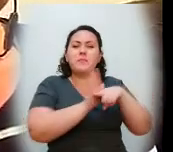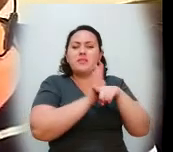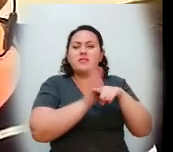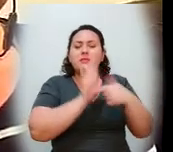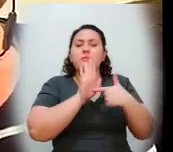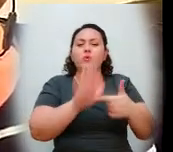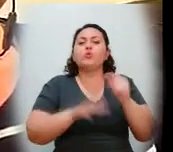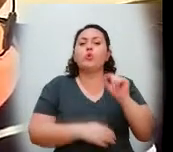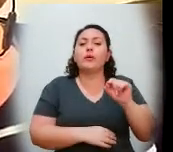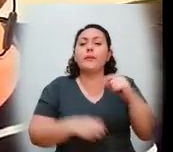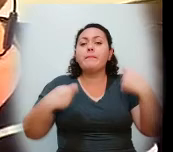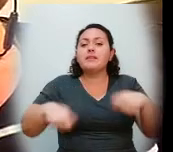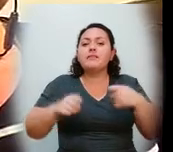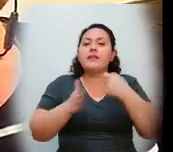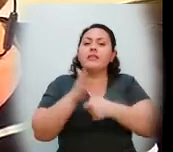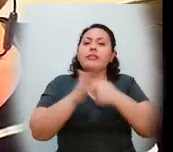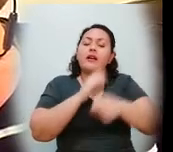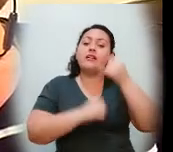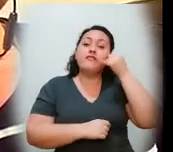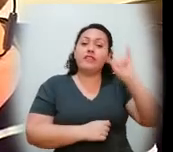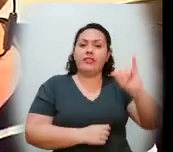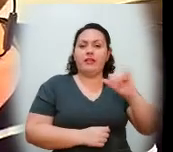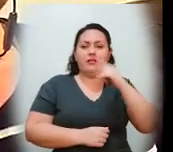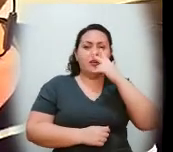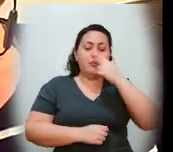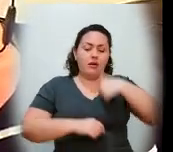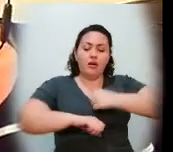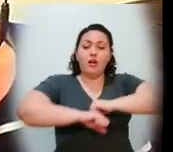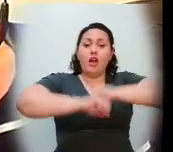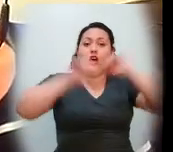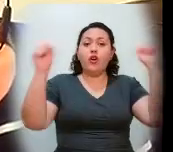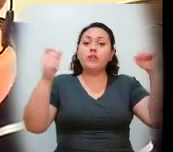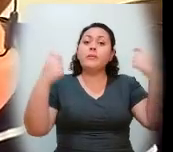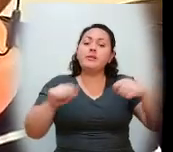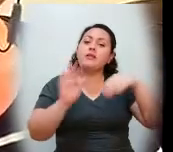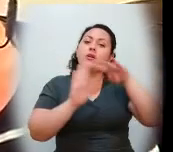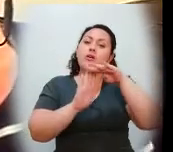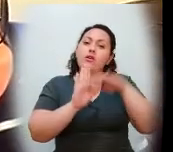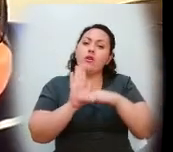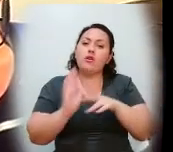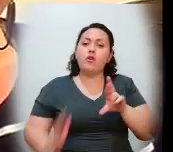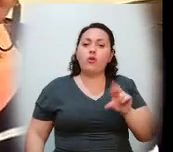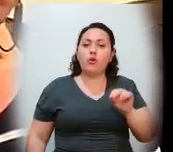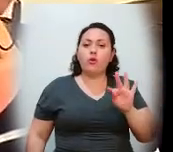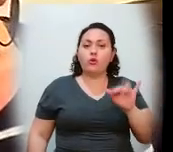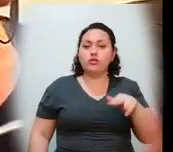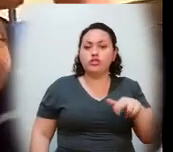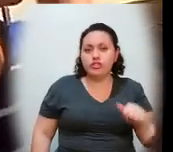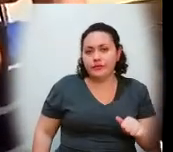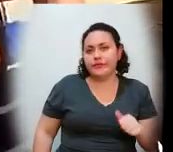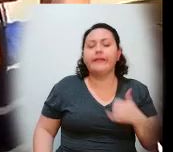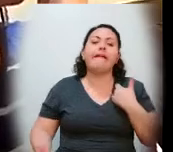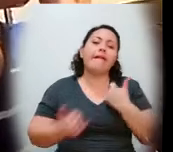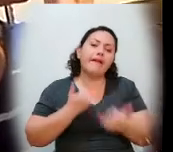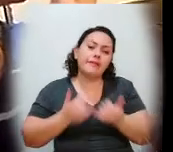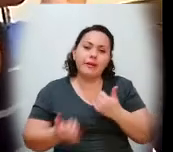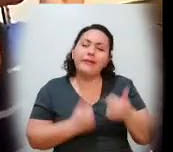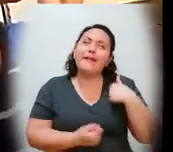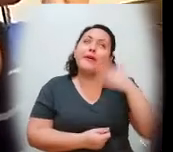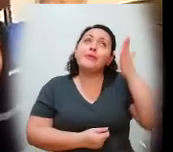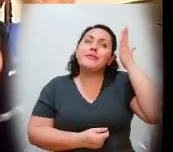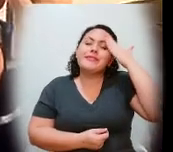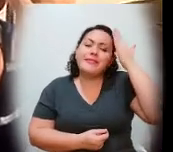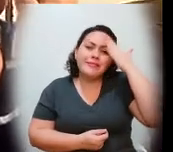tem coisas a se evitar quando acorda. Também tem uma rotina para acordar, né? Que Uhum. é evitar colocar no soneca, que eu sei